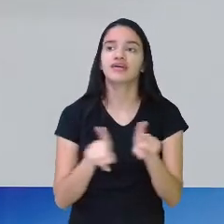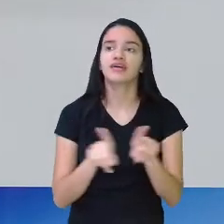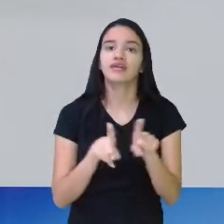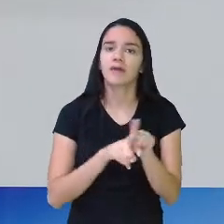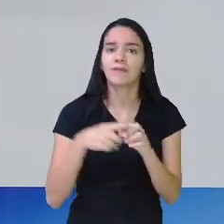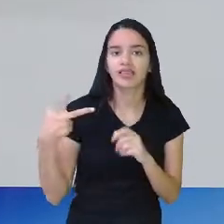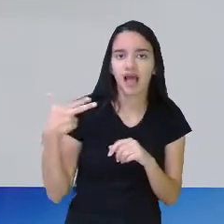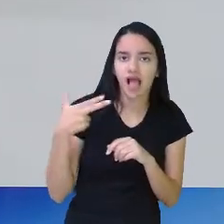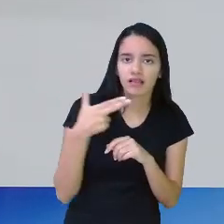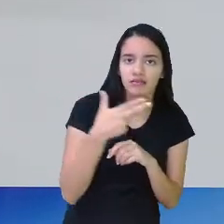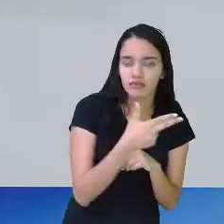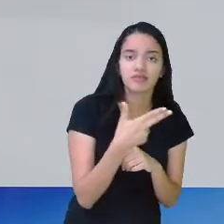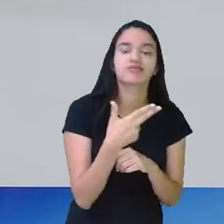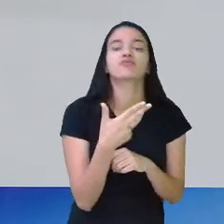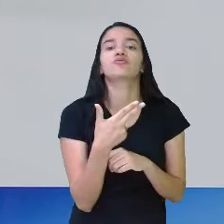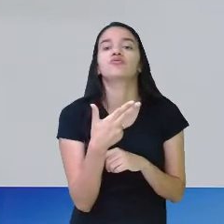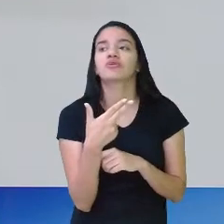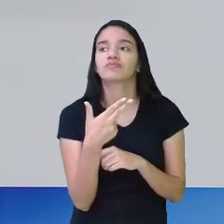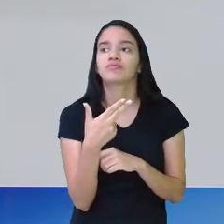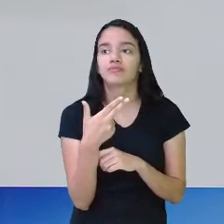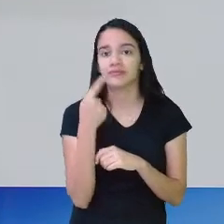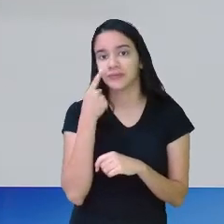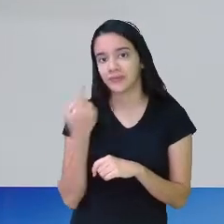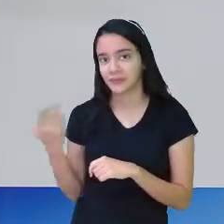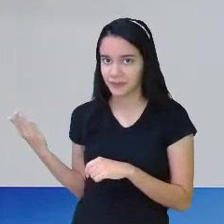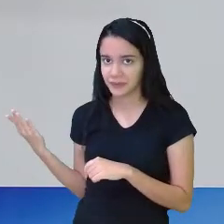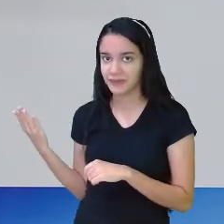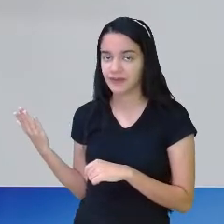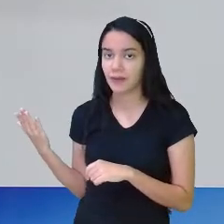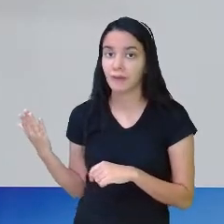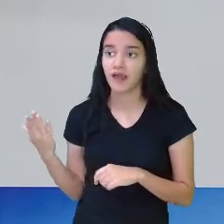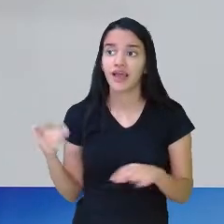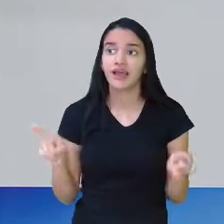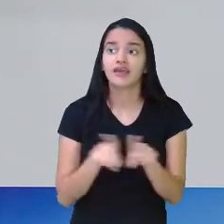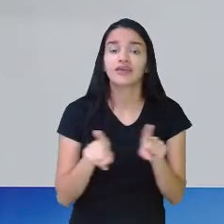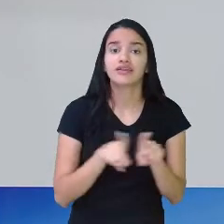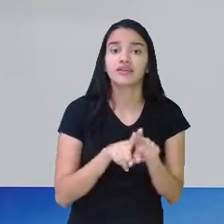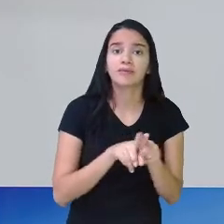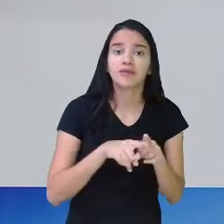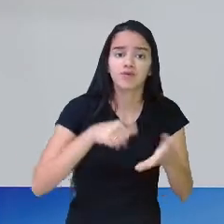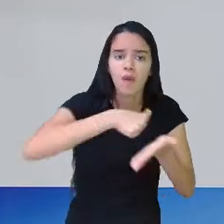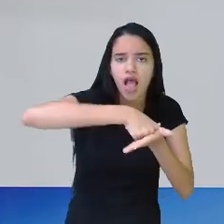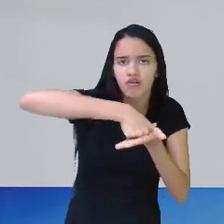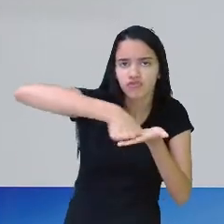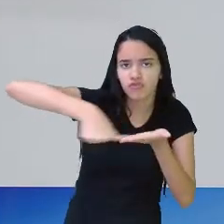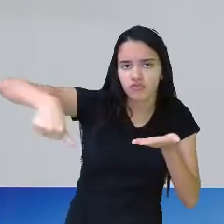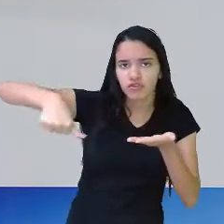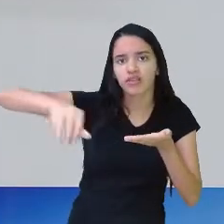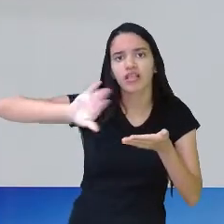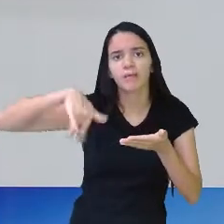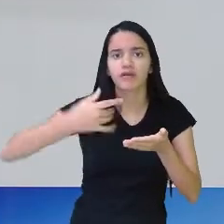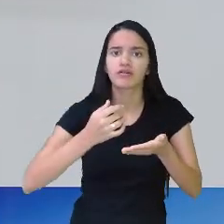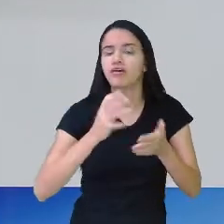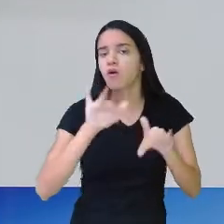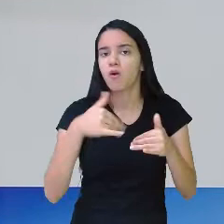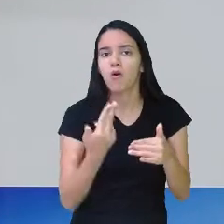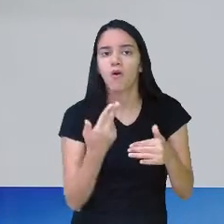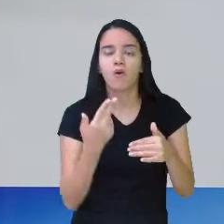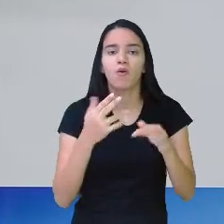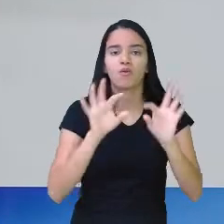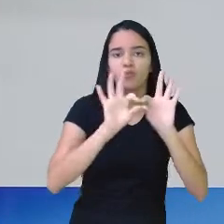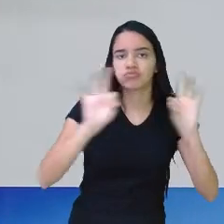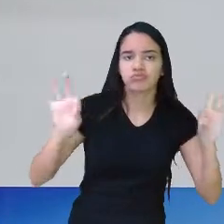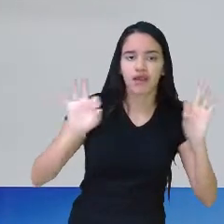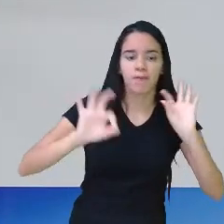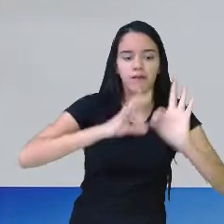da tesourinha, tesoura, e o barbante ou uma fitinha para você amarrar. Como é que você